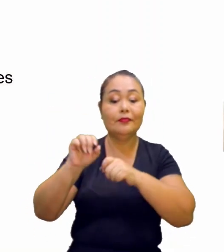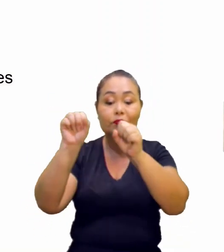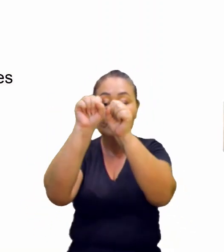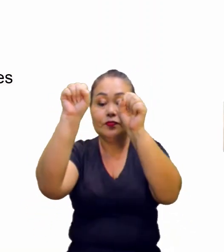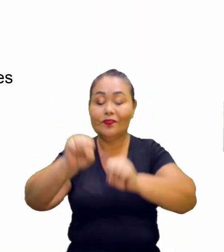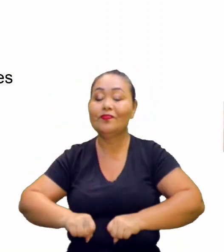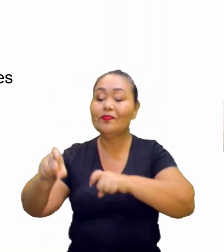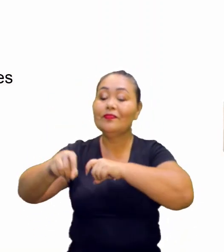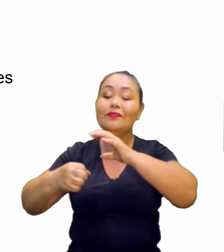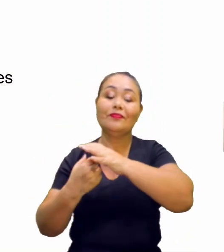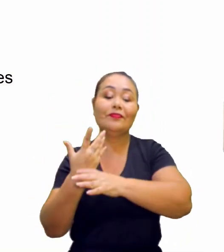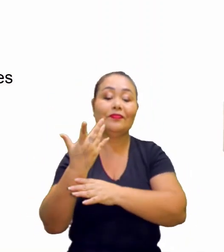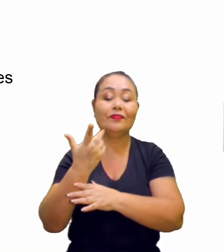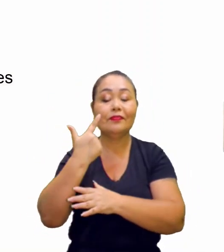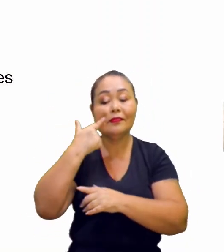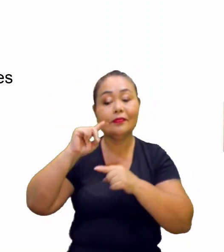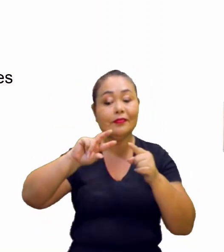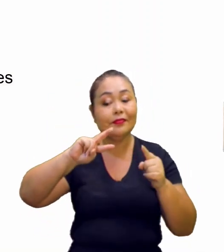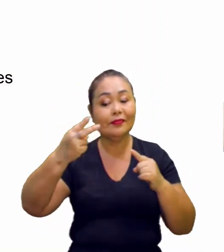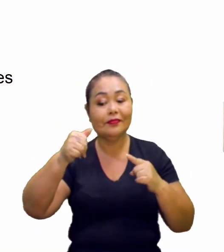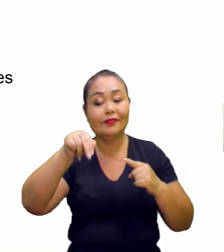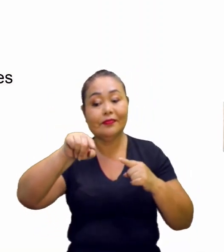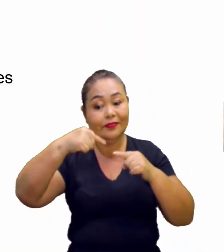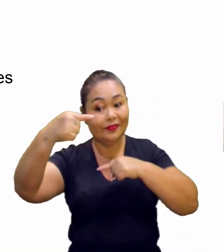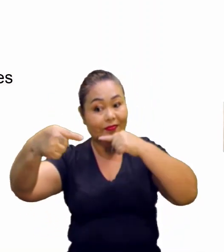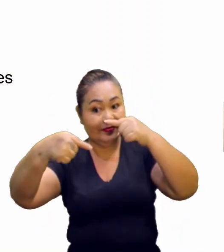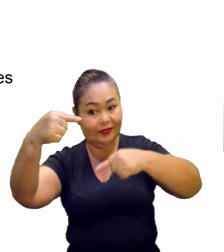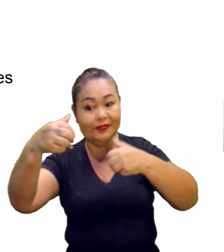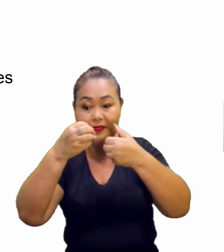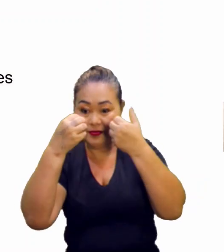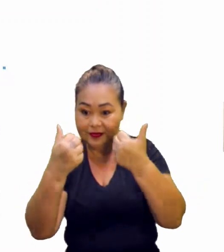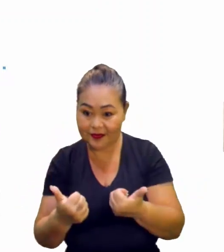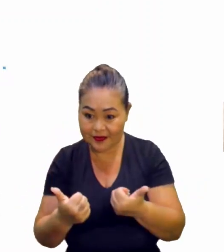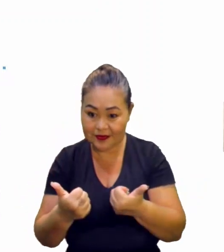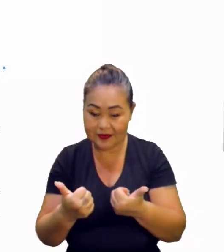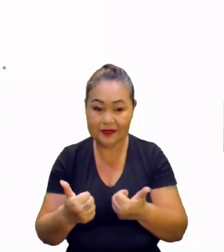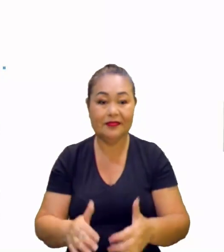agroflorestais sucessionais. Tudo bem?